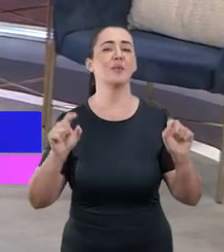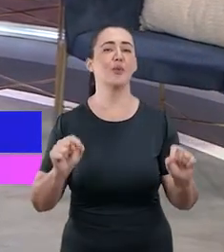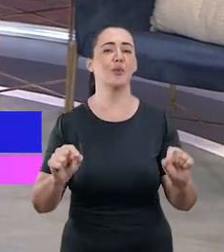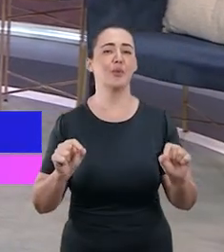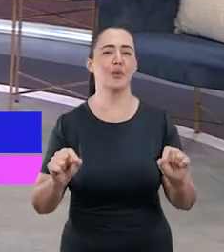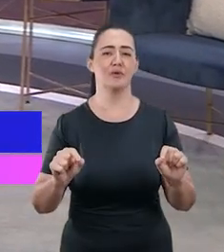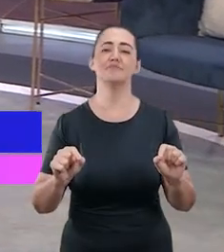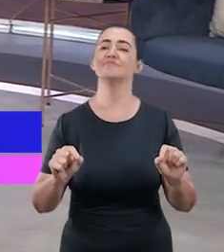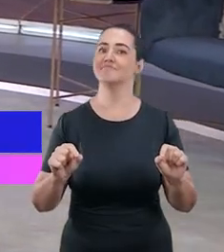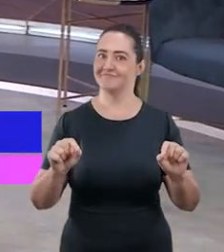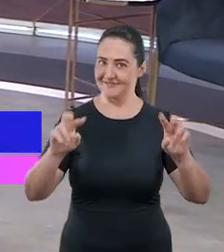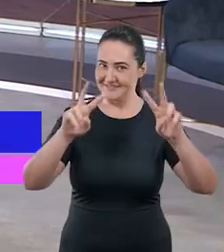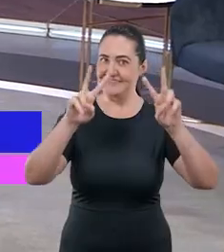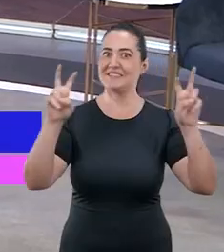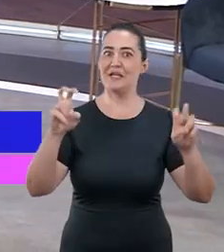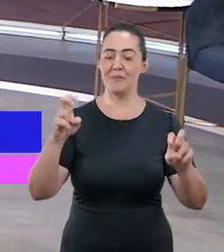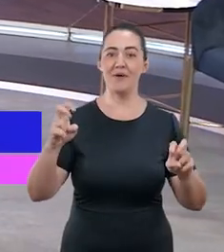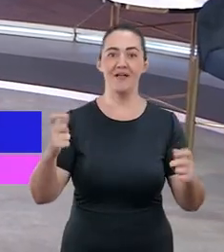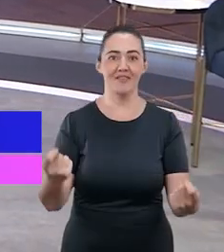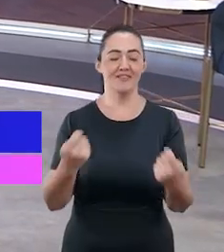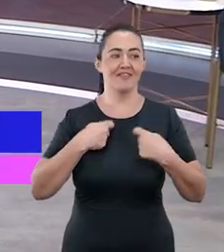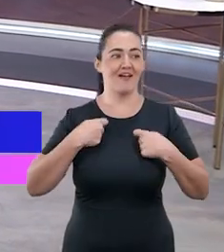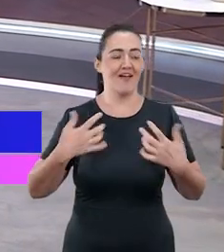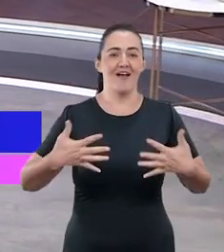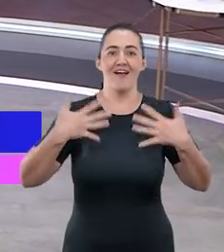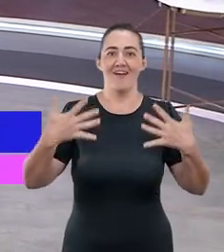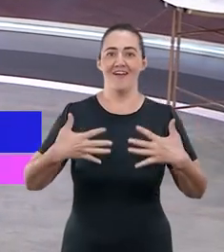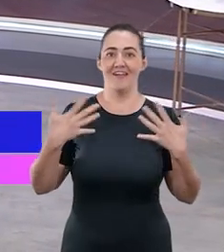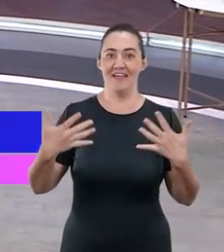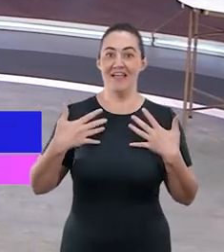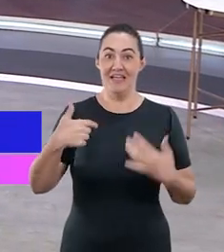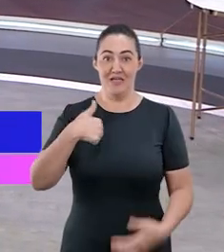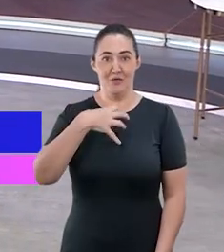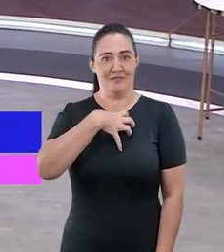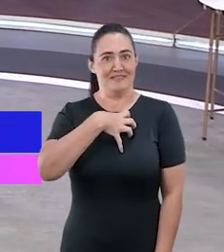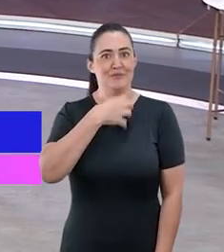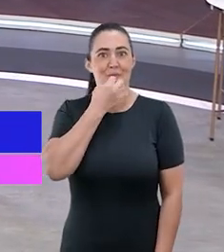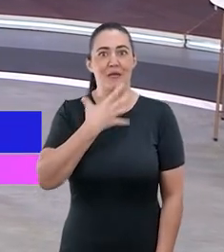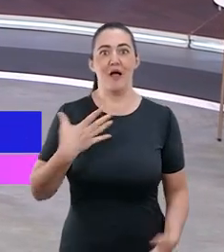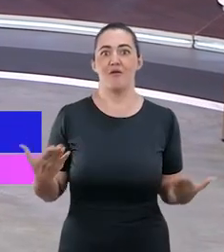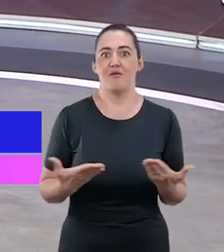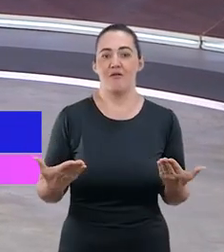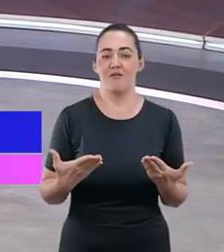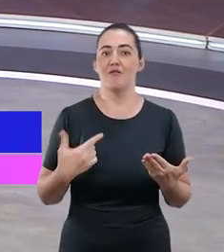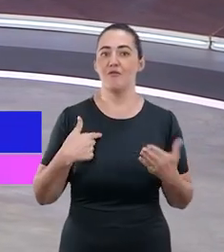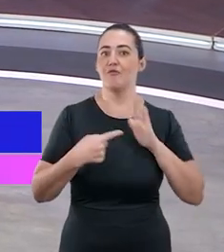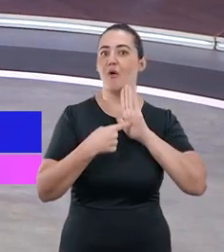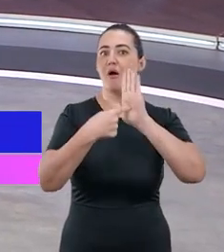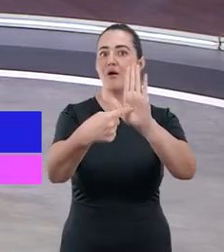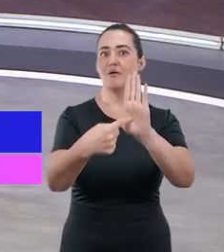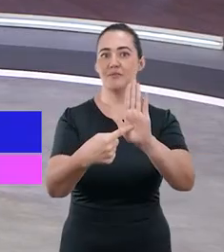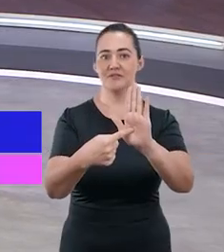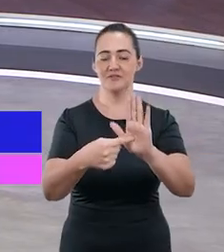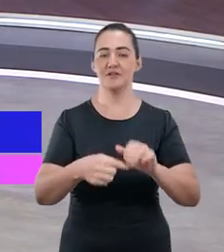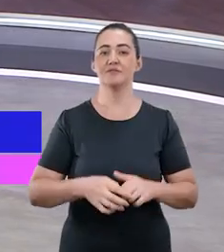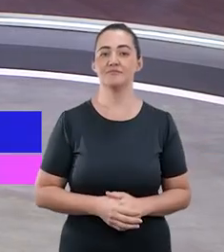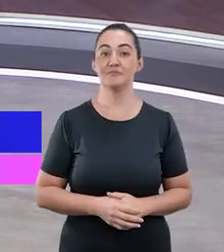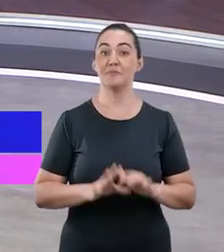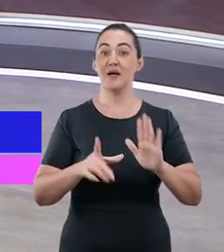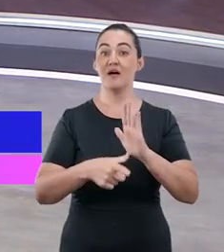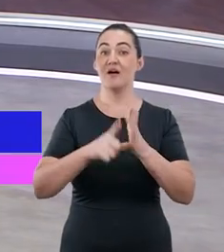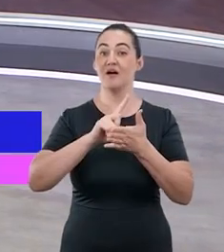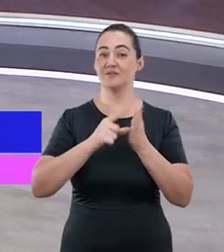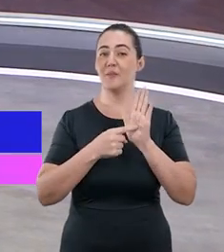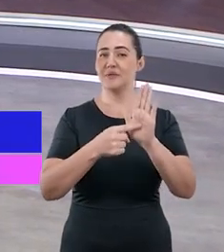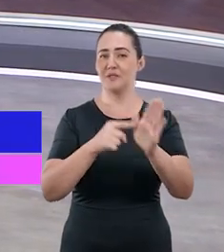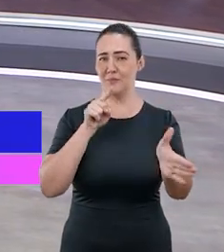é um tema muito empolgante. Eu estou animado com aquilo que eu vou te apresentar hoje, mas antes de apresentar, eu quero